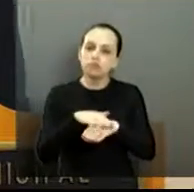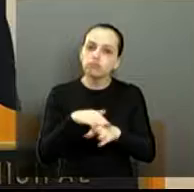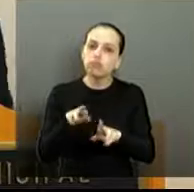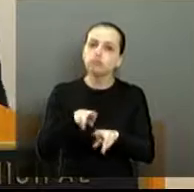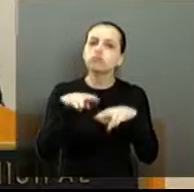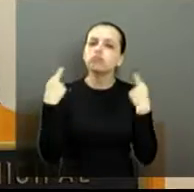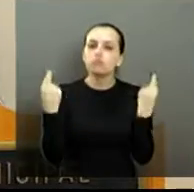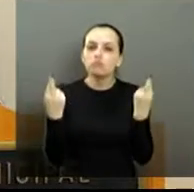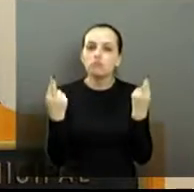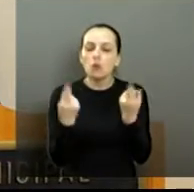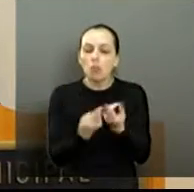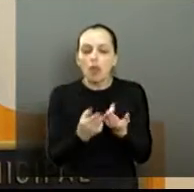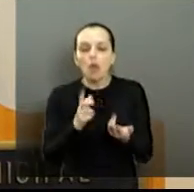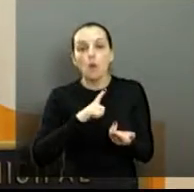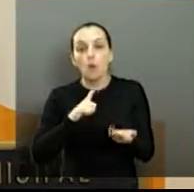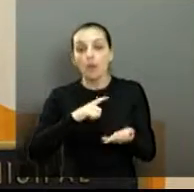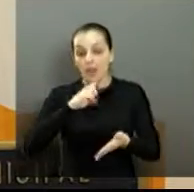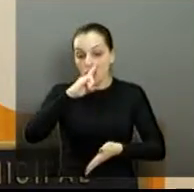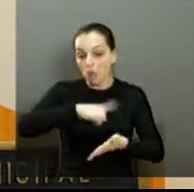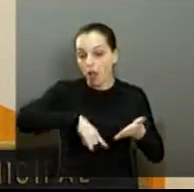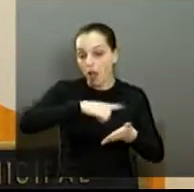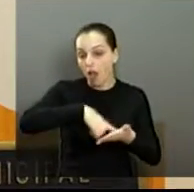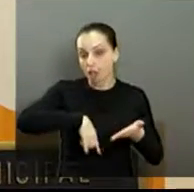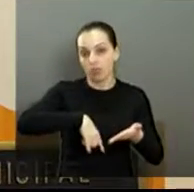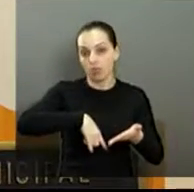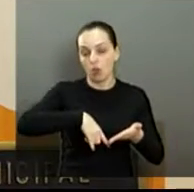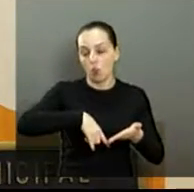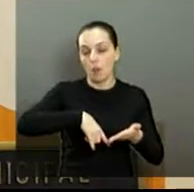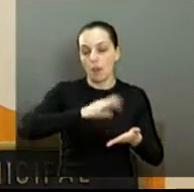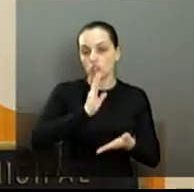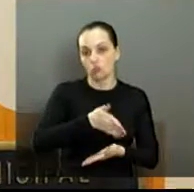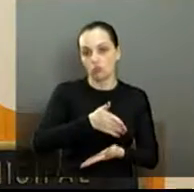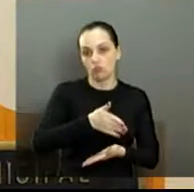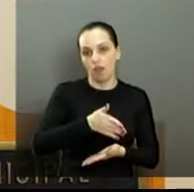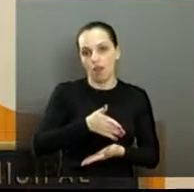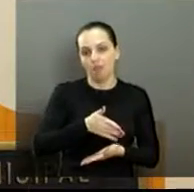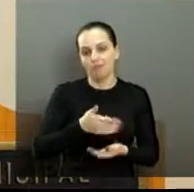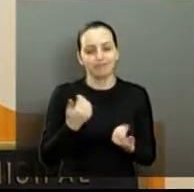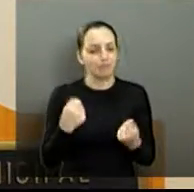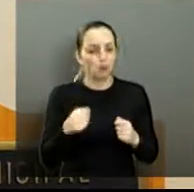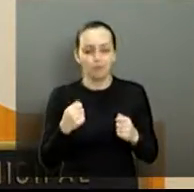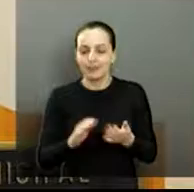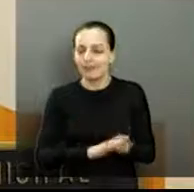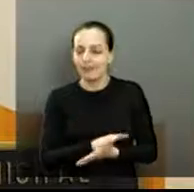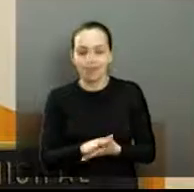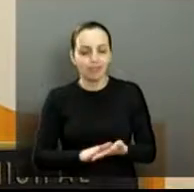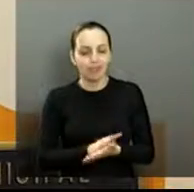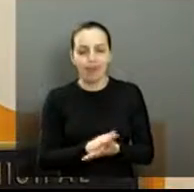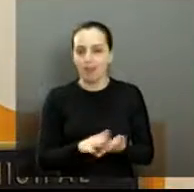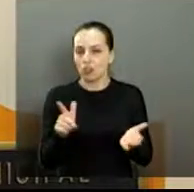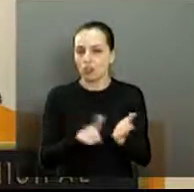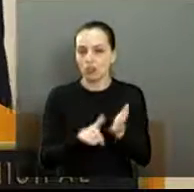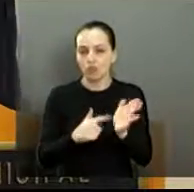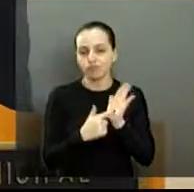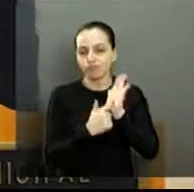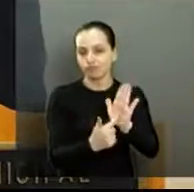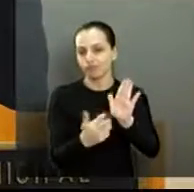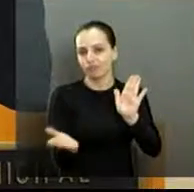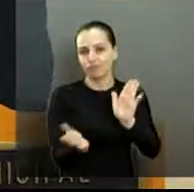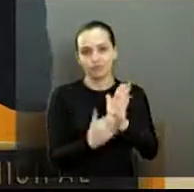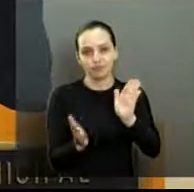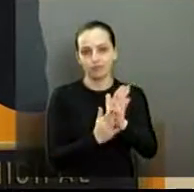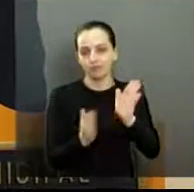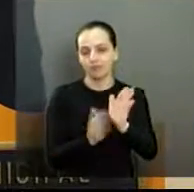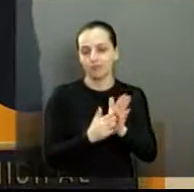legal tudo certinho tem uma ata feita é desnecessário não tem necessidade de nenhuma matéria dessa forma uma matéria dessa a